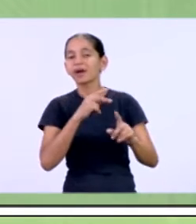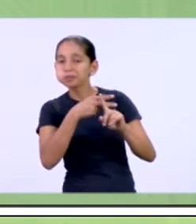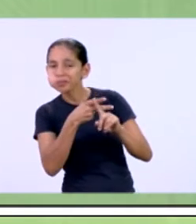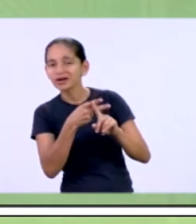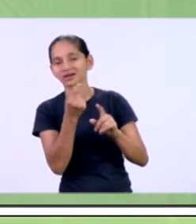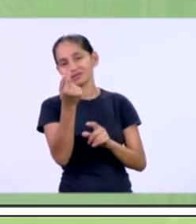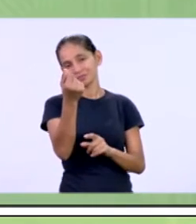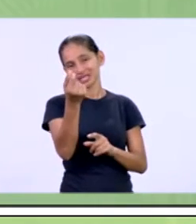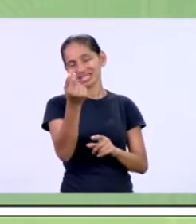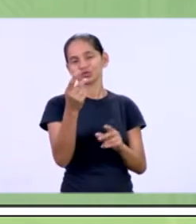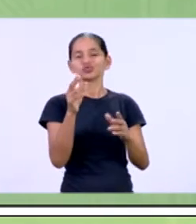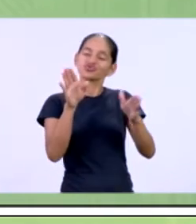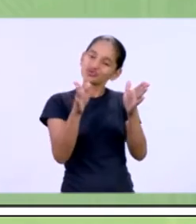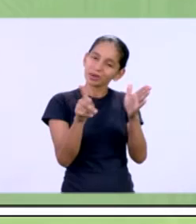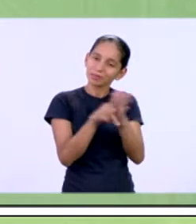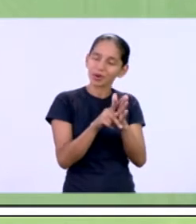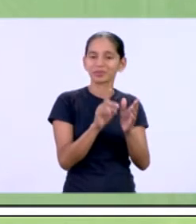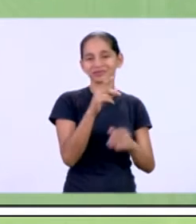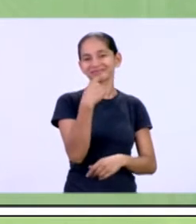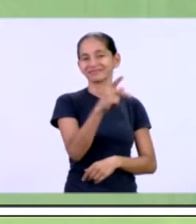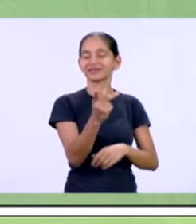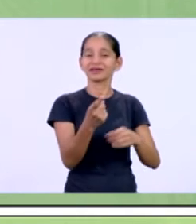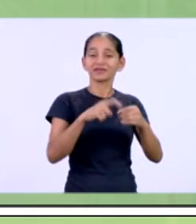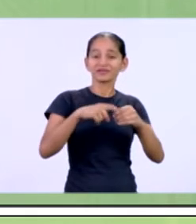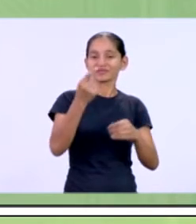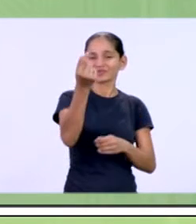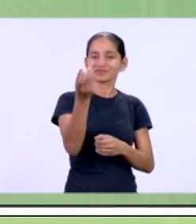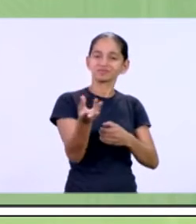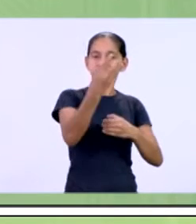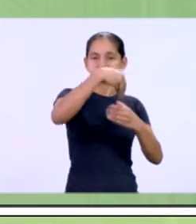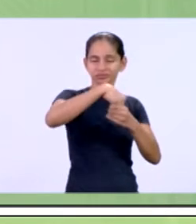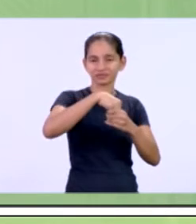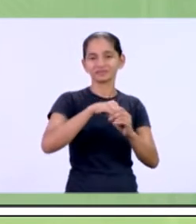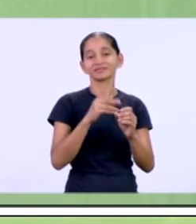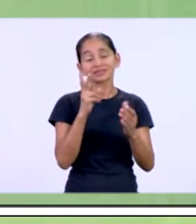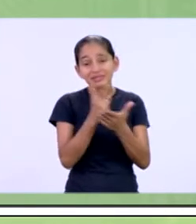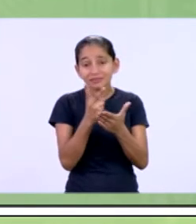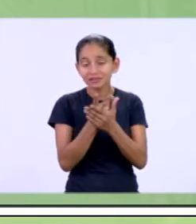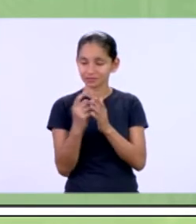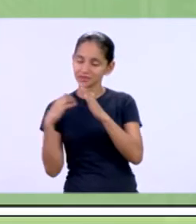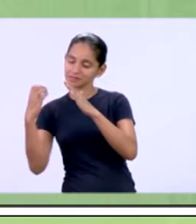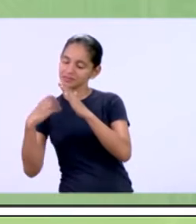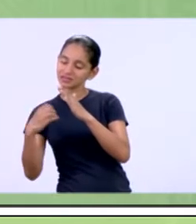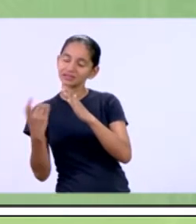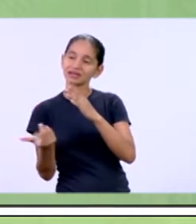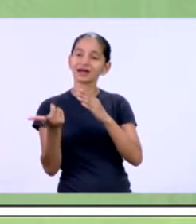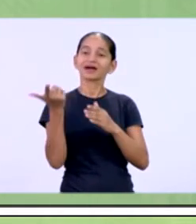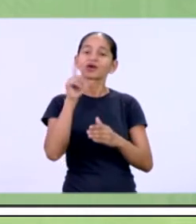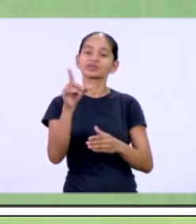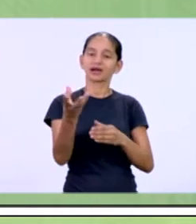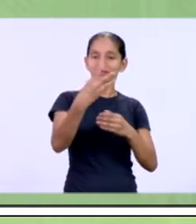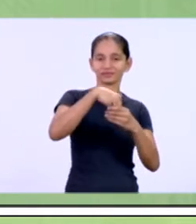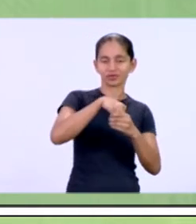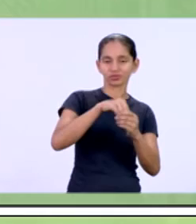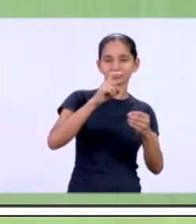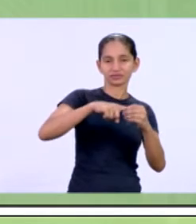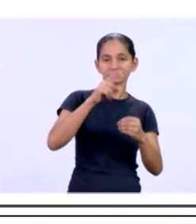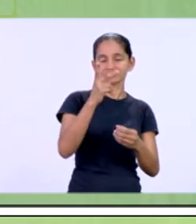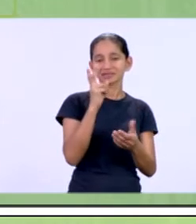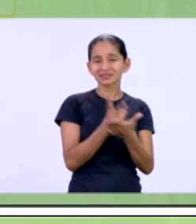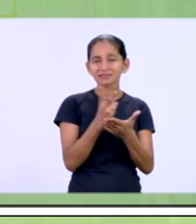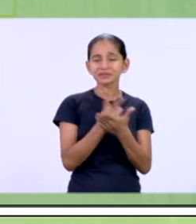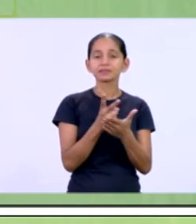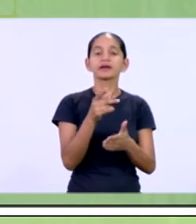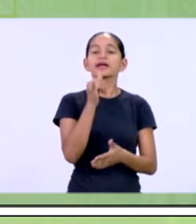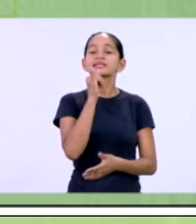Dessa forma, esse percentual entra como parte do custo das mercadorias vendidas. Correto? Então, se foi